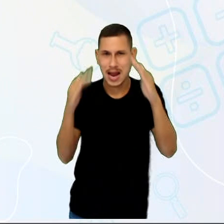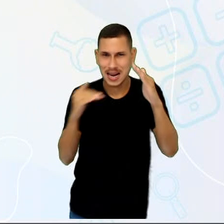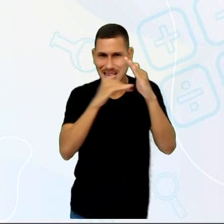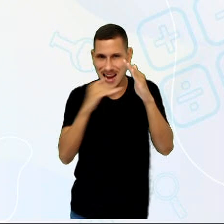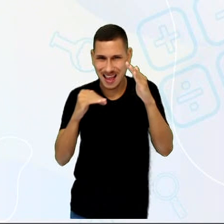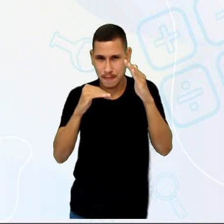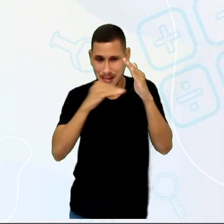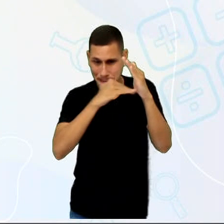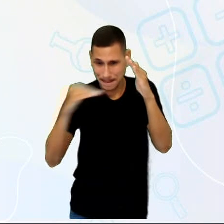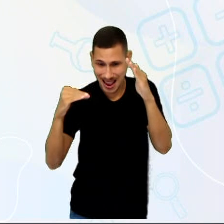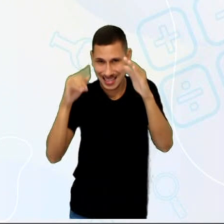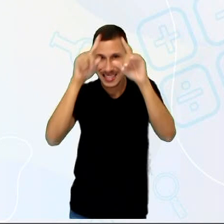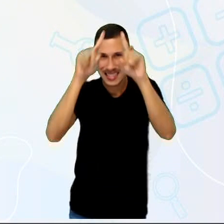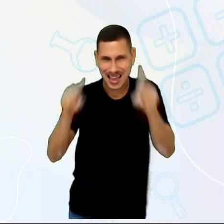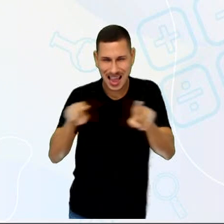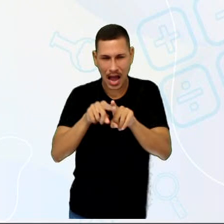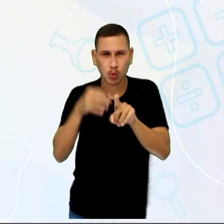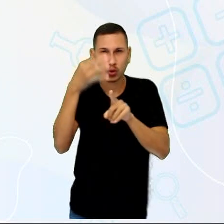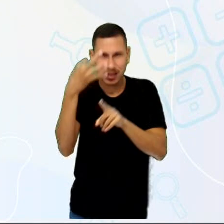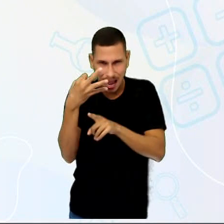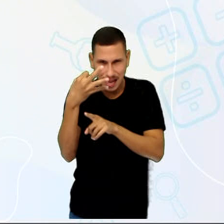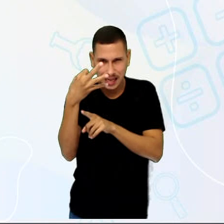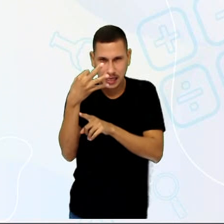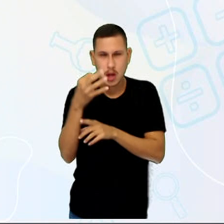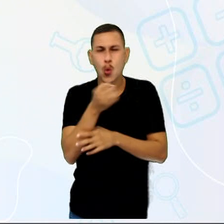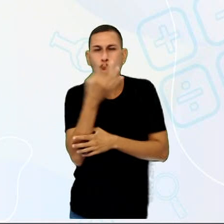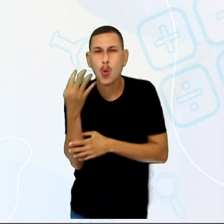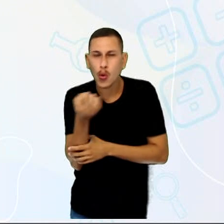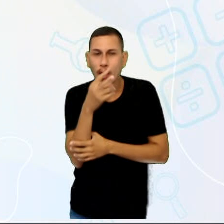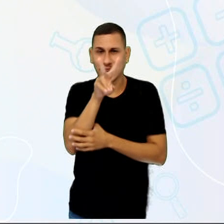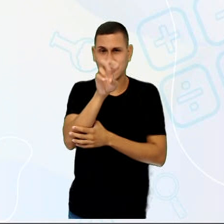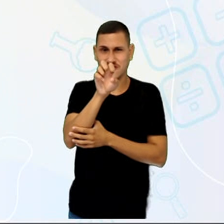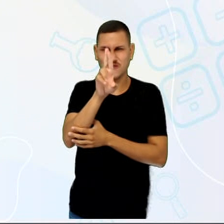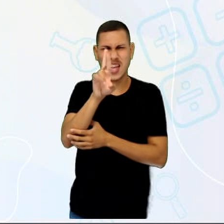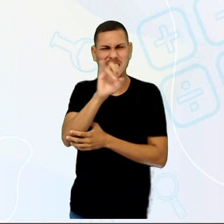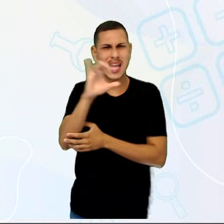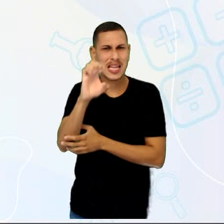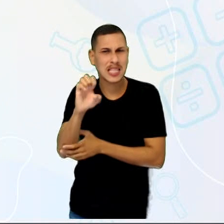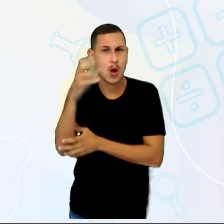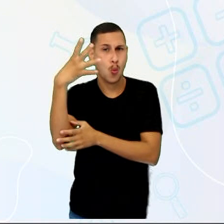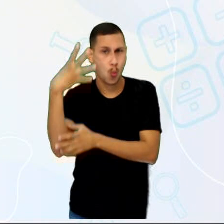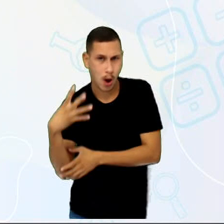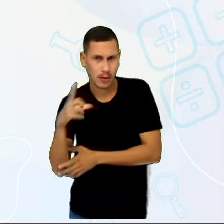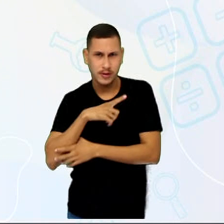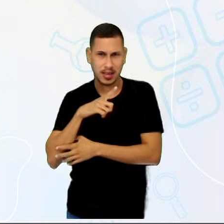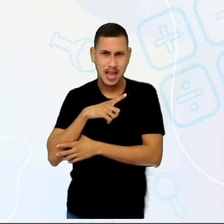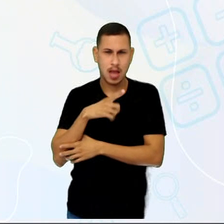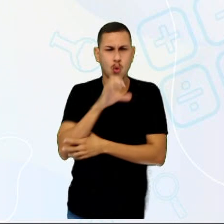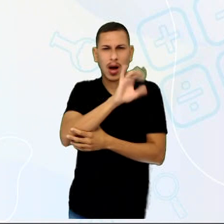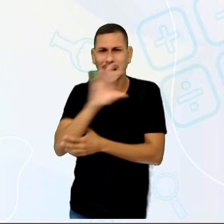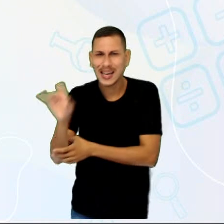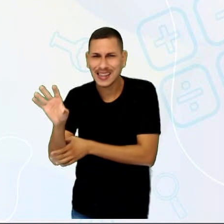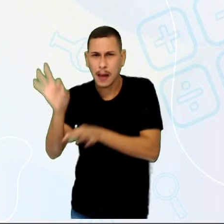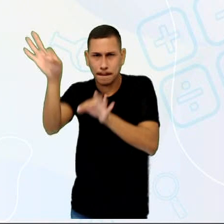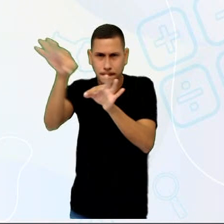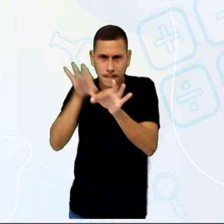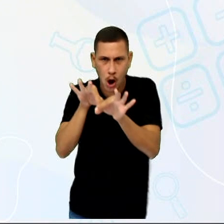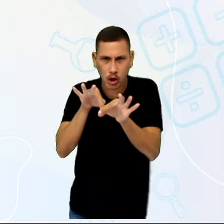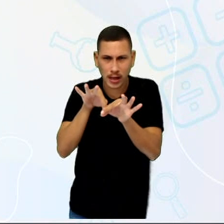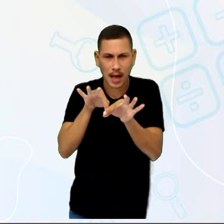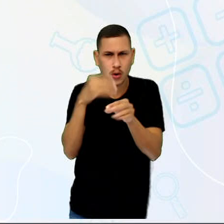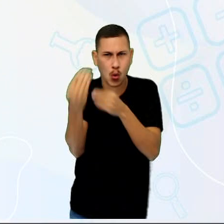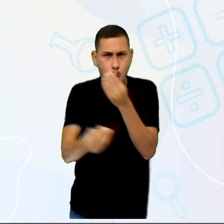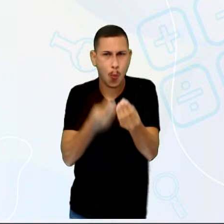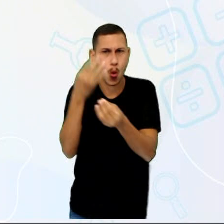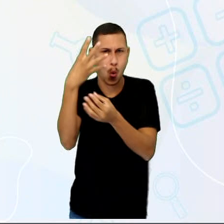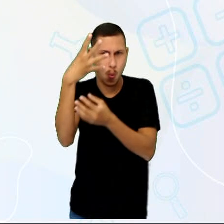triangular, 3 lados na base. A quantidade de vértices tem 4, então eu tenho cada pontinha, né, sendo